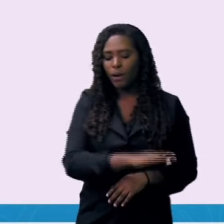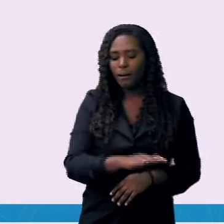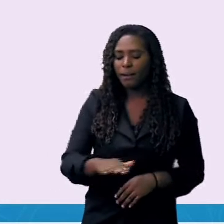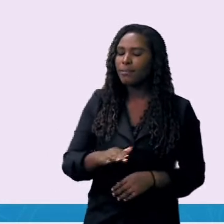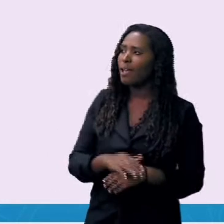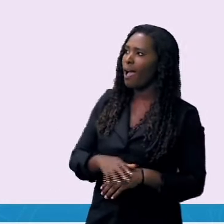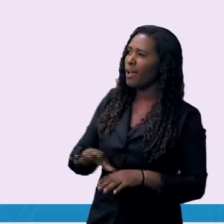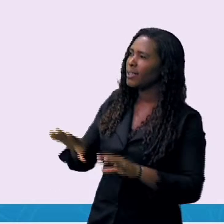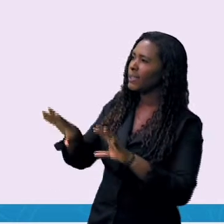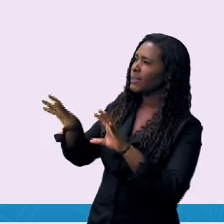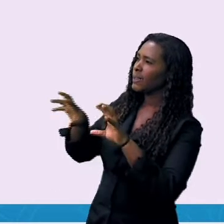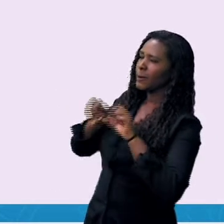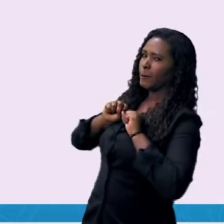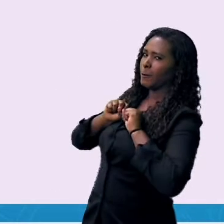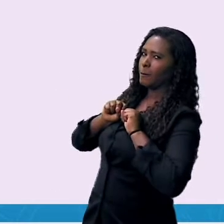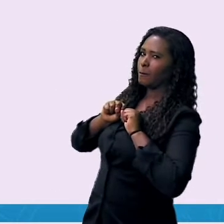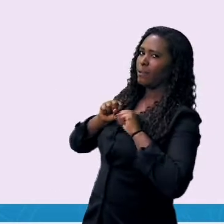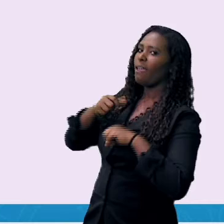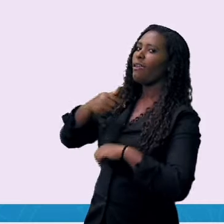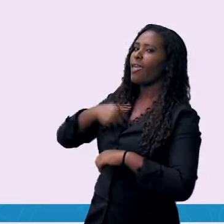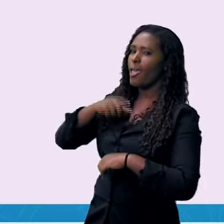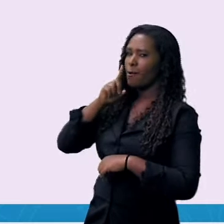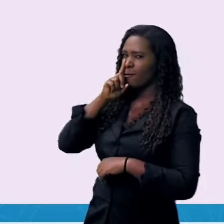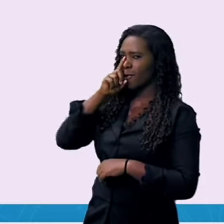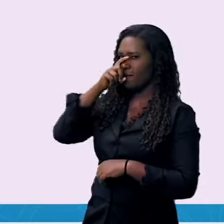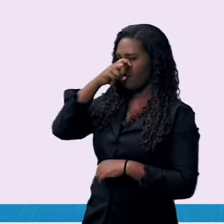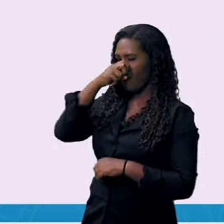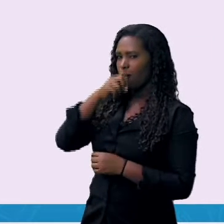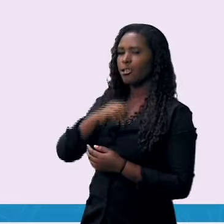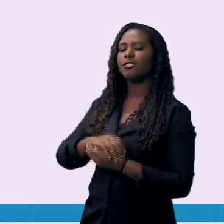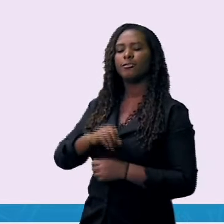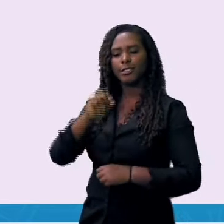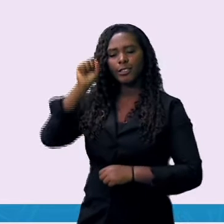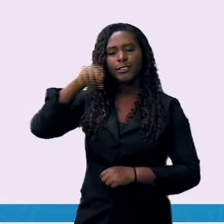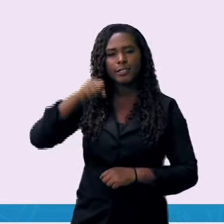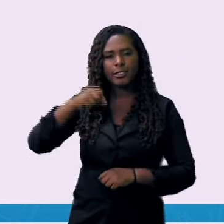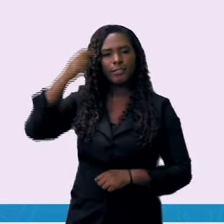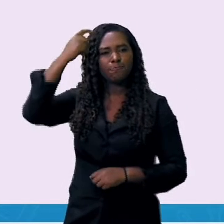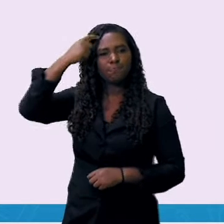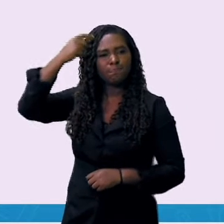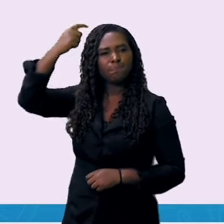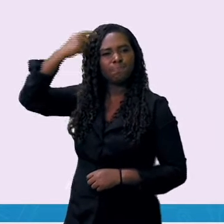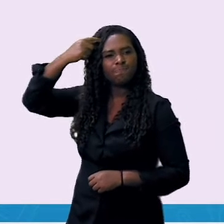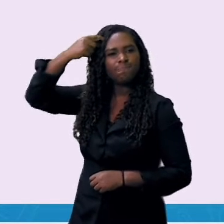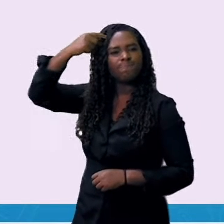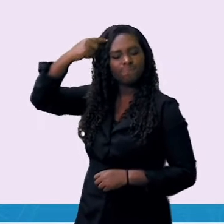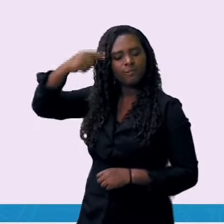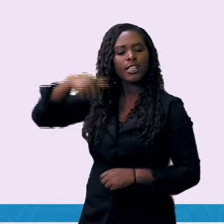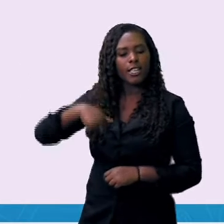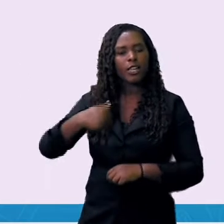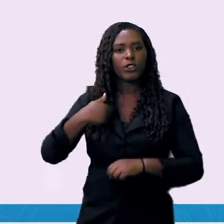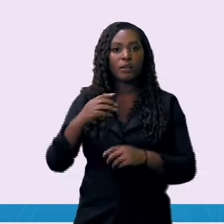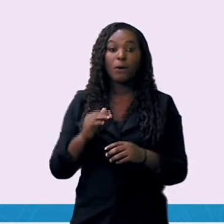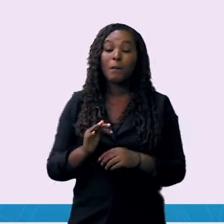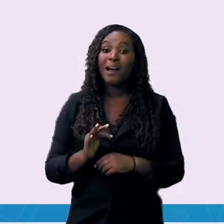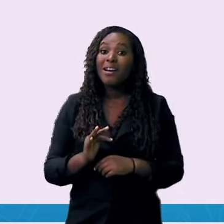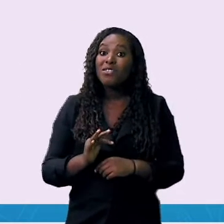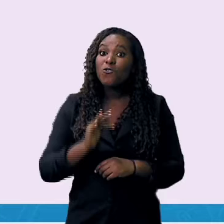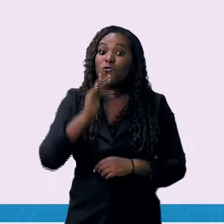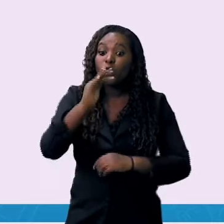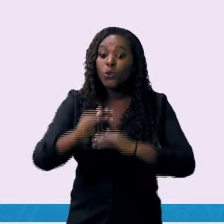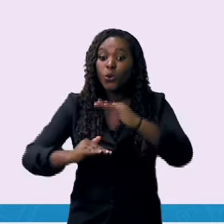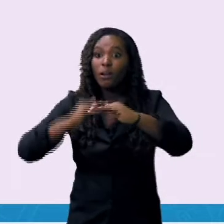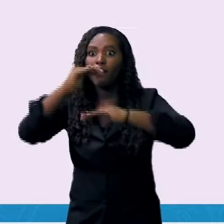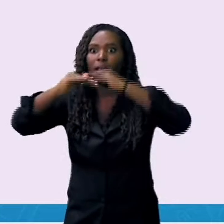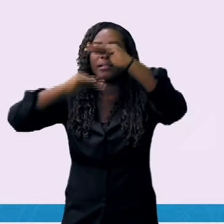contrariada. No futuro, será um adulto com baixa tolerância à frustração e dificuldades no